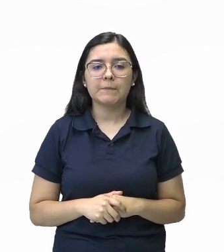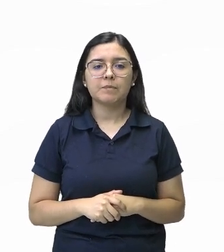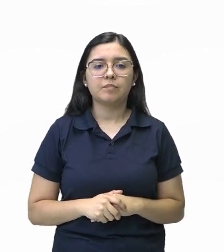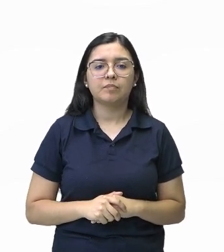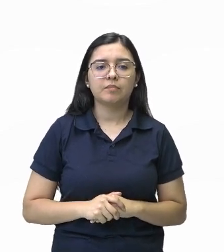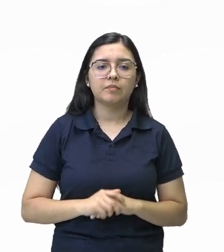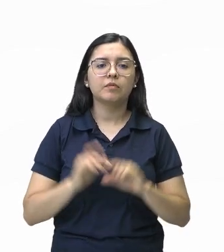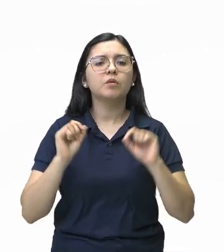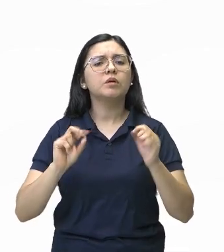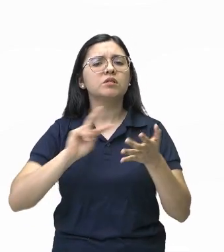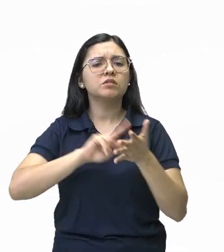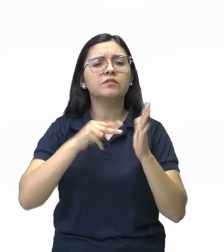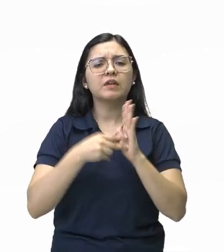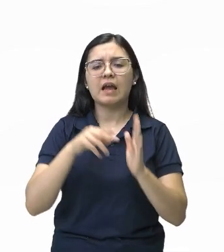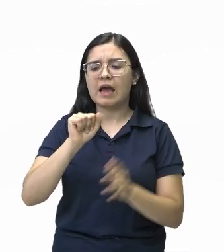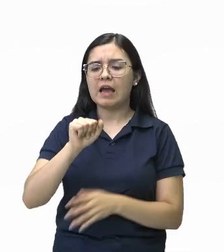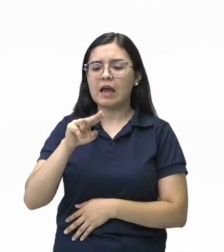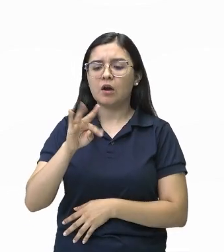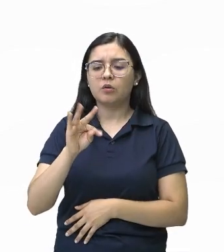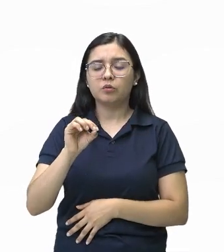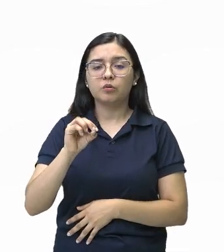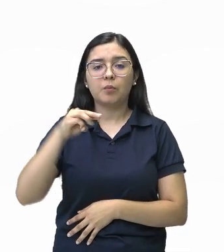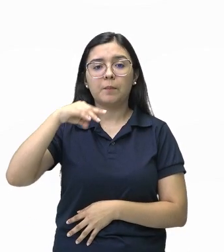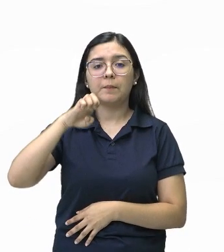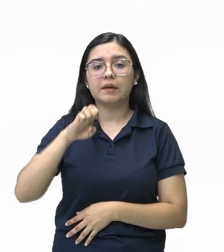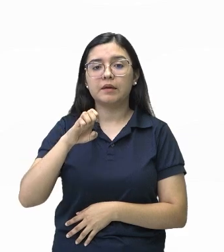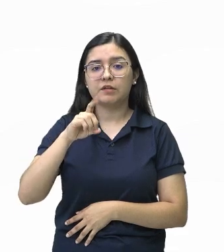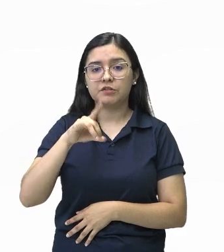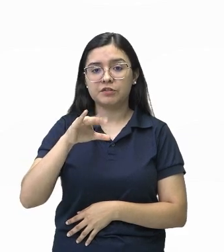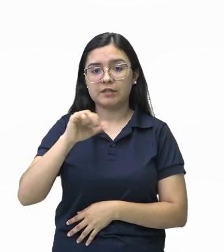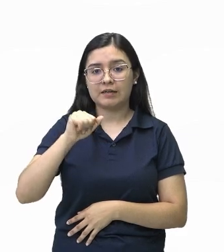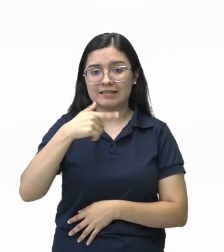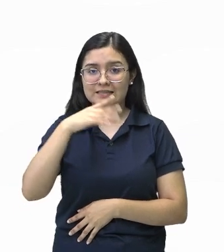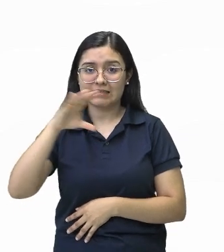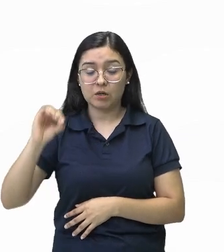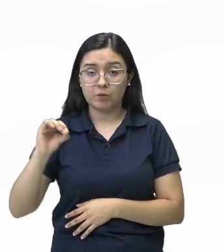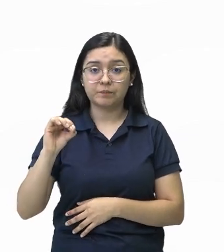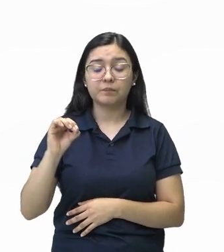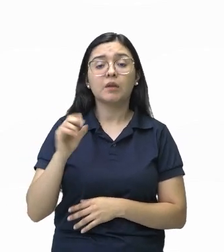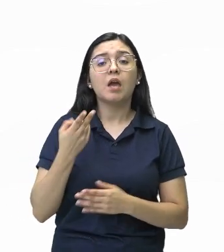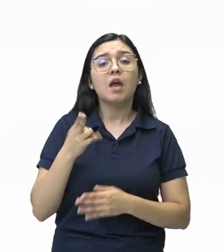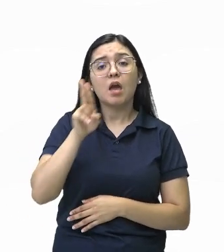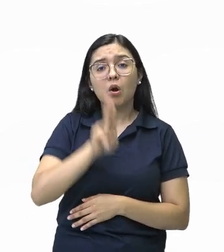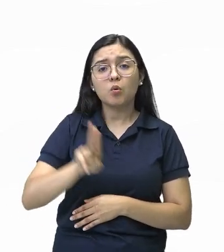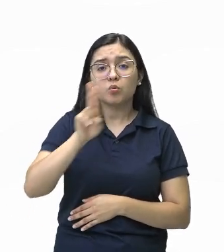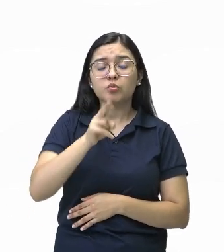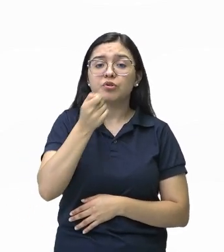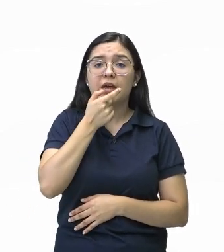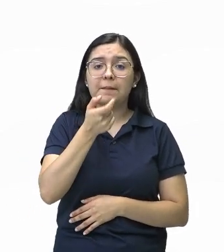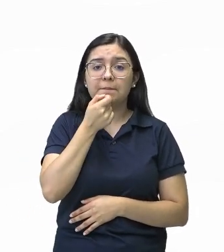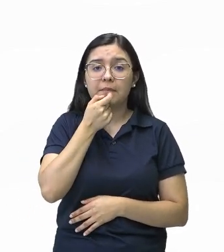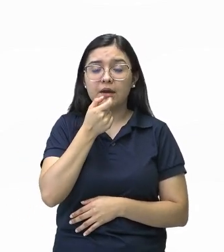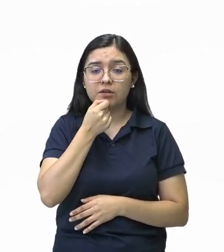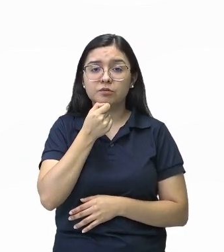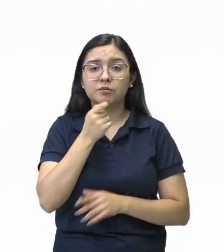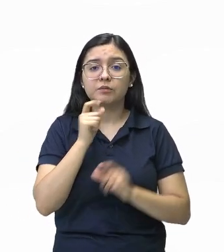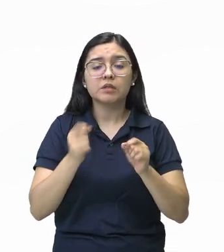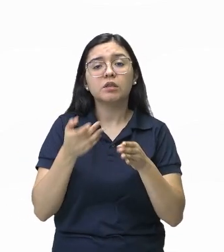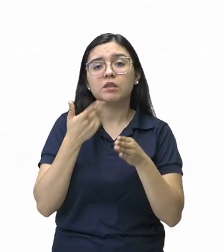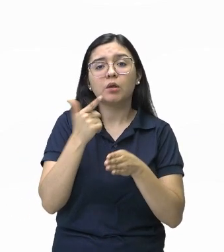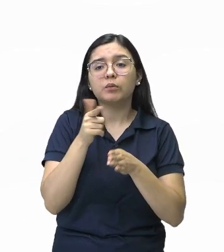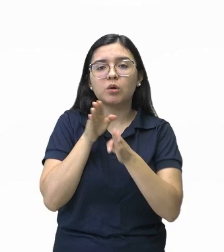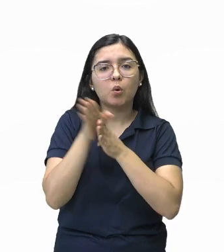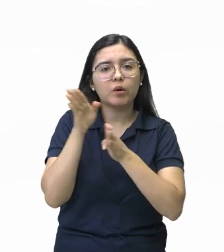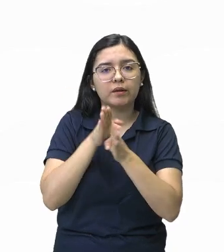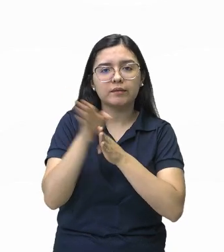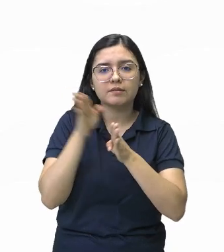O que é a automedicação? Bem, o uso de medicamentos sem a receita médica ou sem